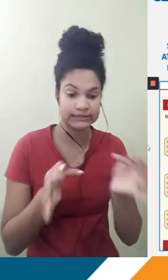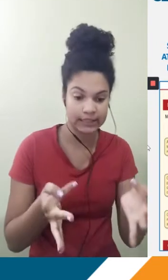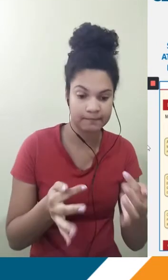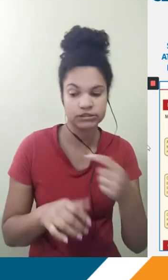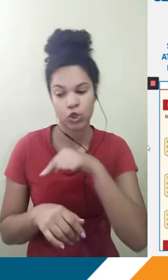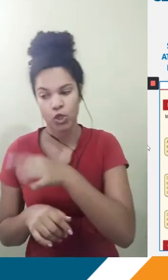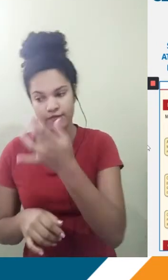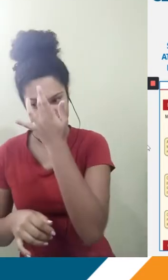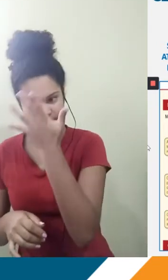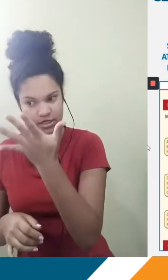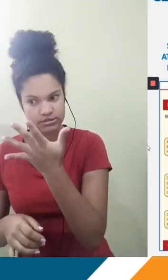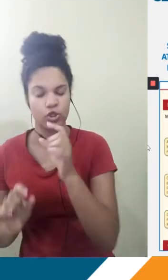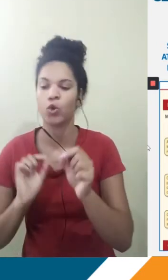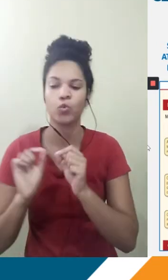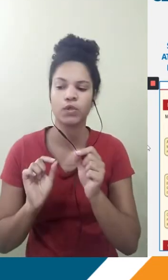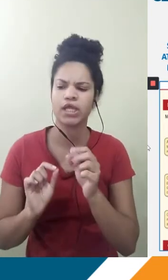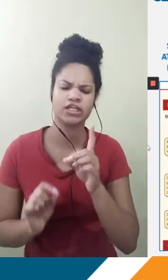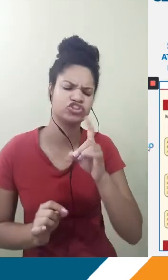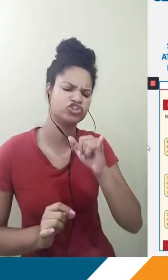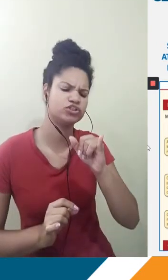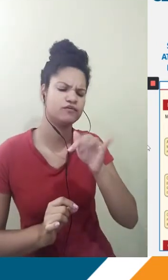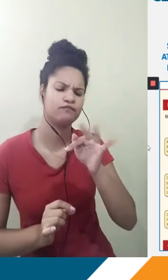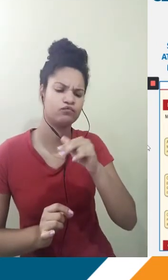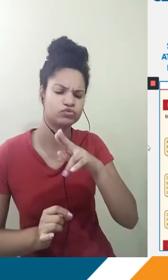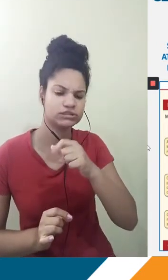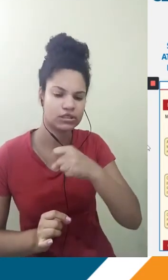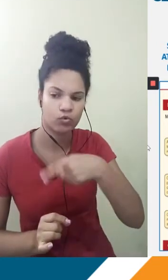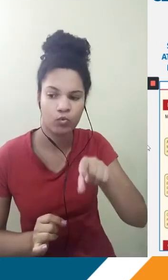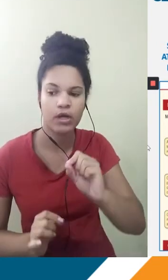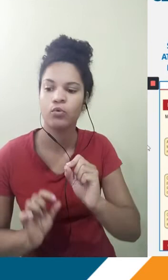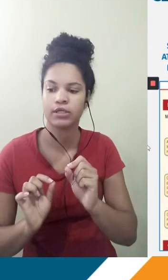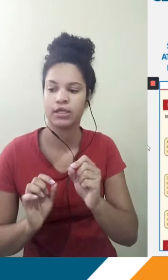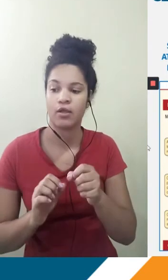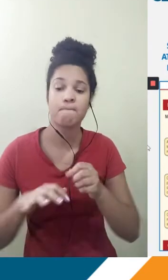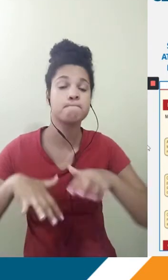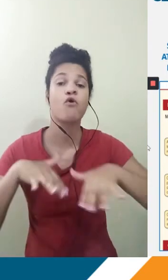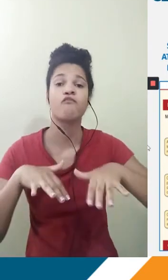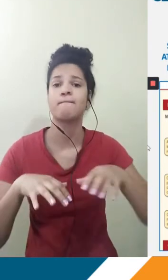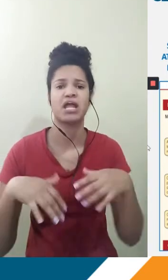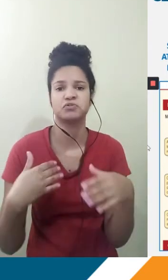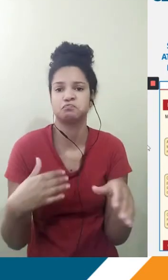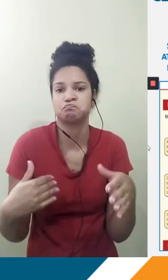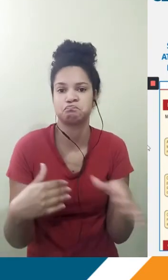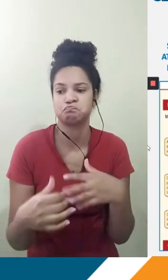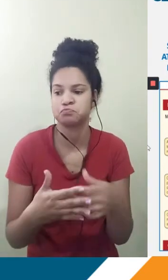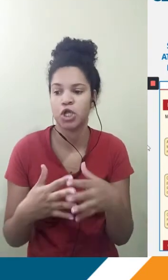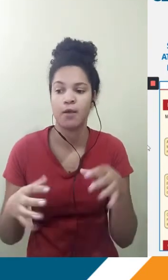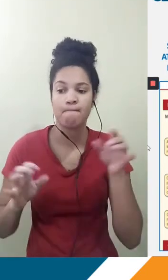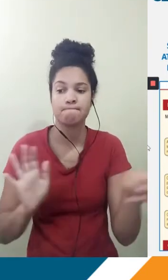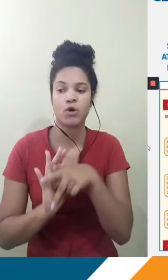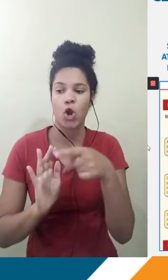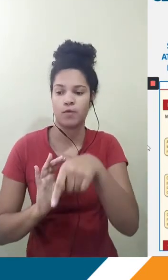movimento aleatório das moléculas e que tende a um estado de equilíbrio. Um exemplo muito típico é quando a